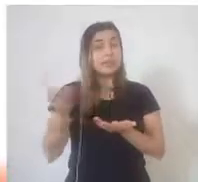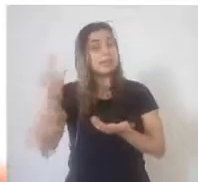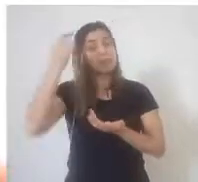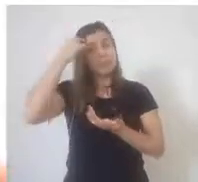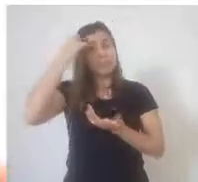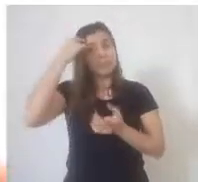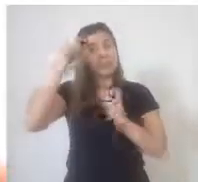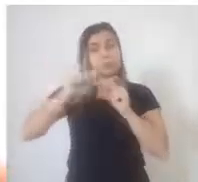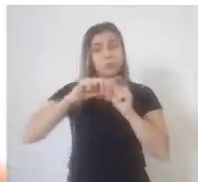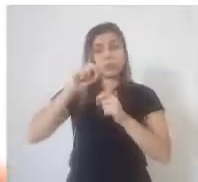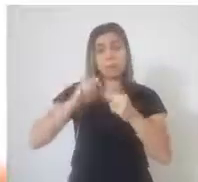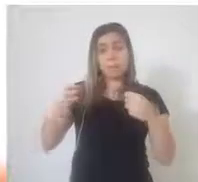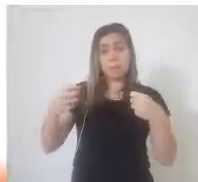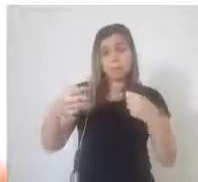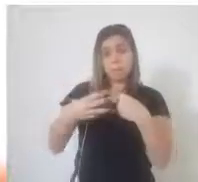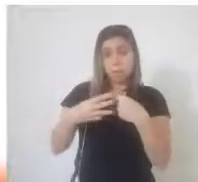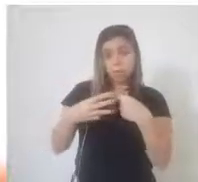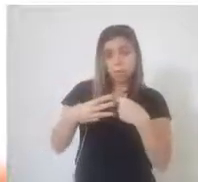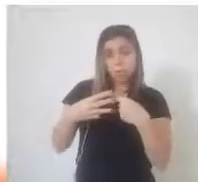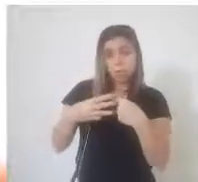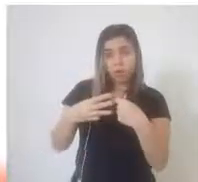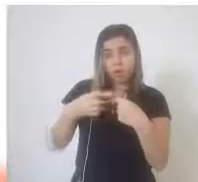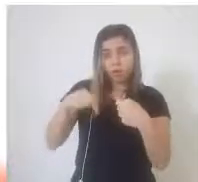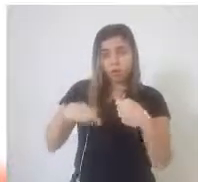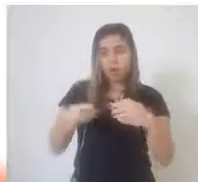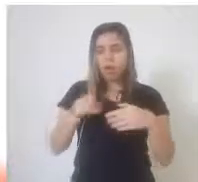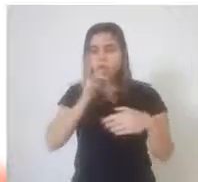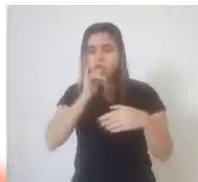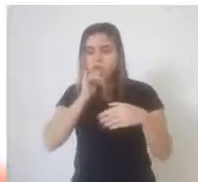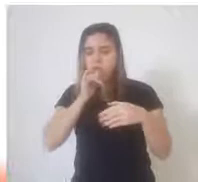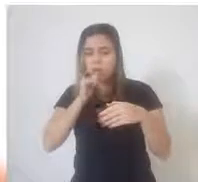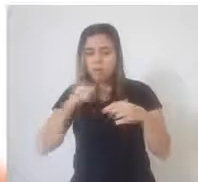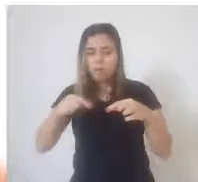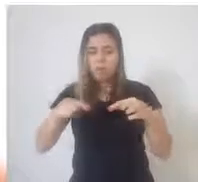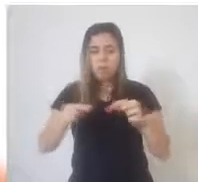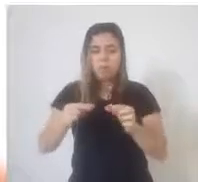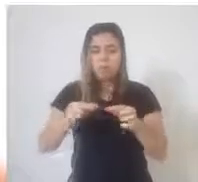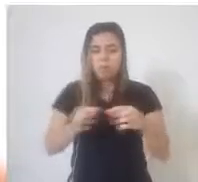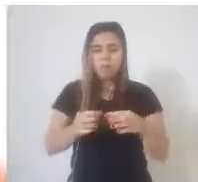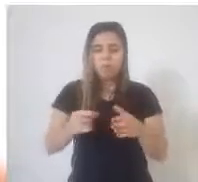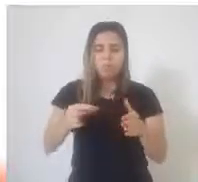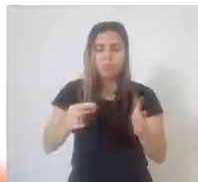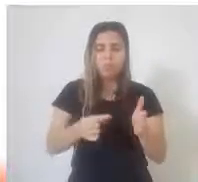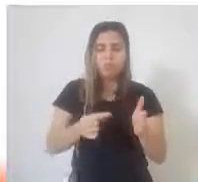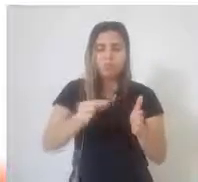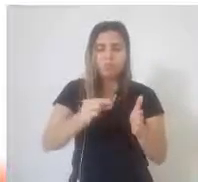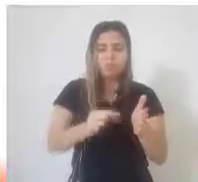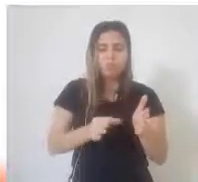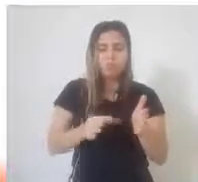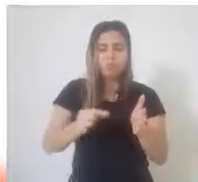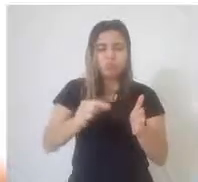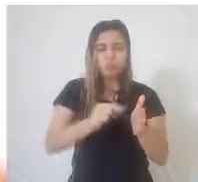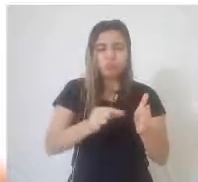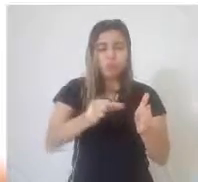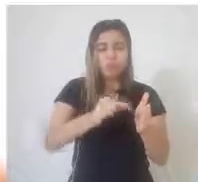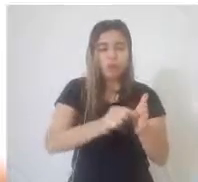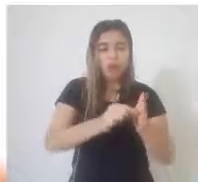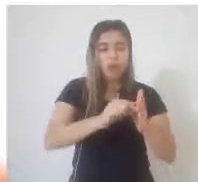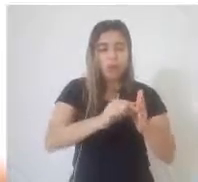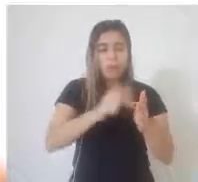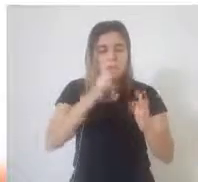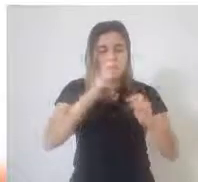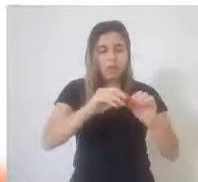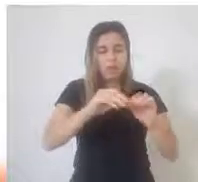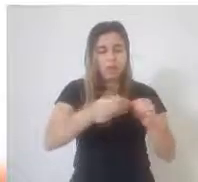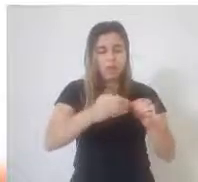Então, essa molécula, quando entra na mitocôndria, ela vai ser quebrada, né, para gerar uma molécula energética que